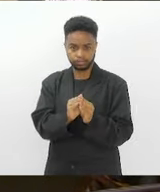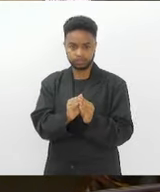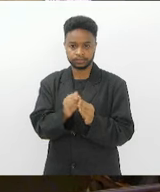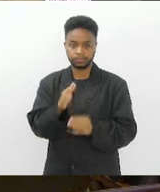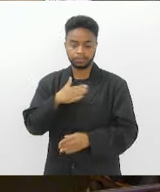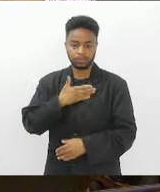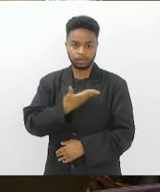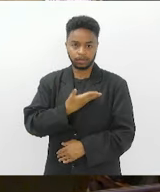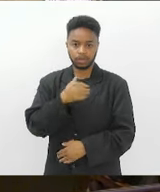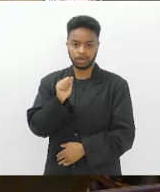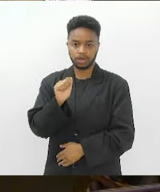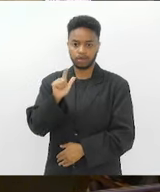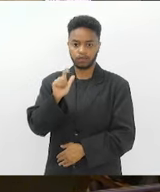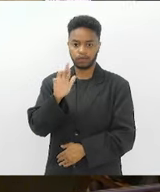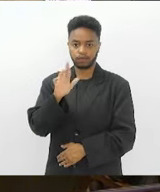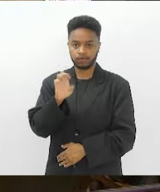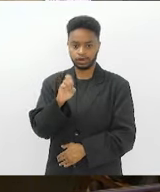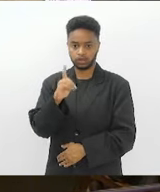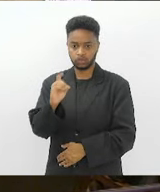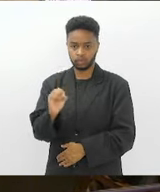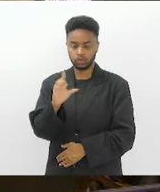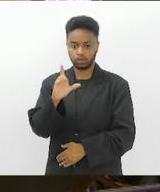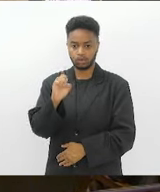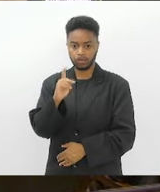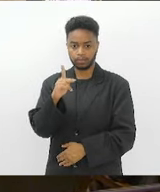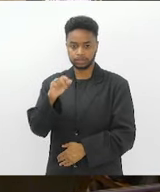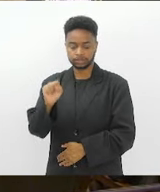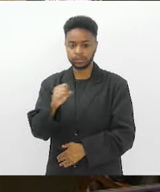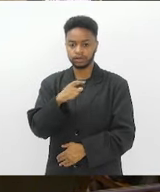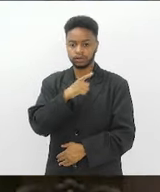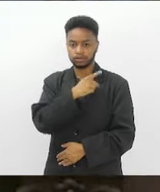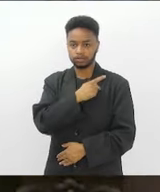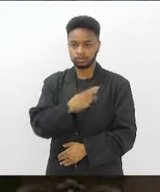amigo Alfredo Lopes, presidente da Associação Brasileira de Hotéis.